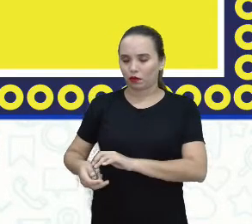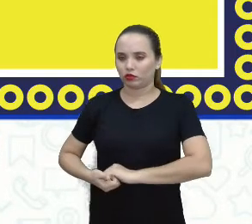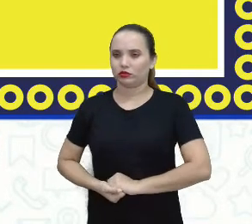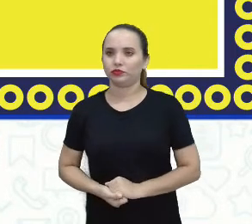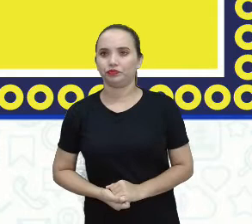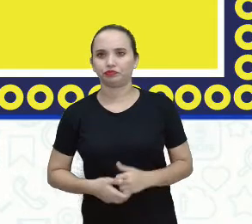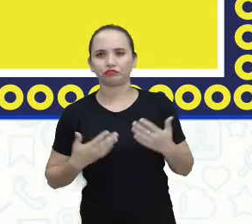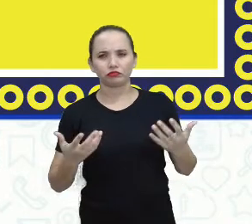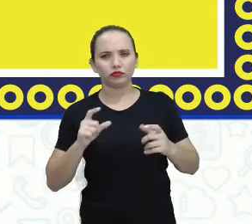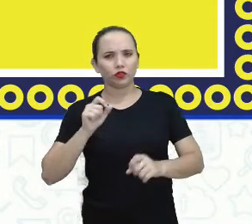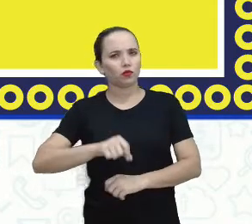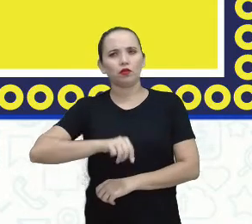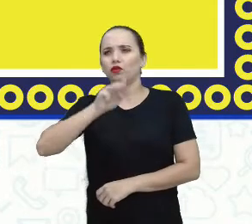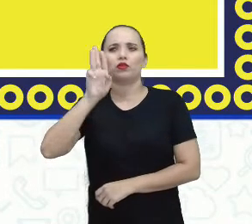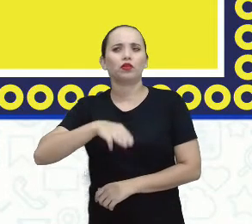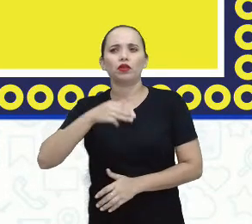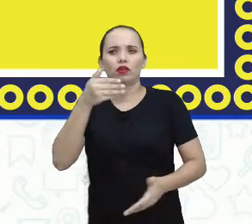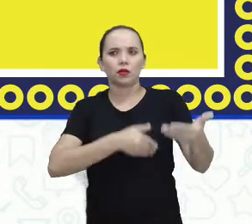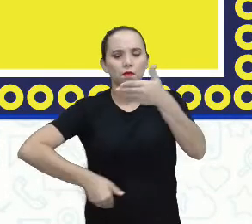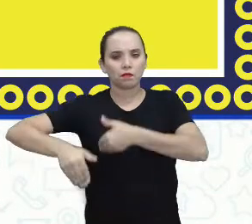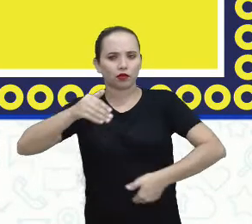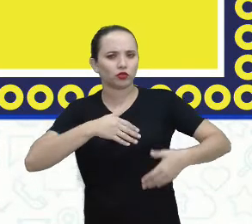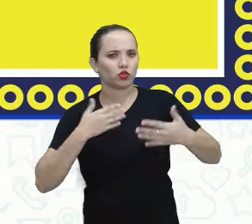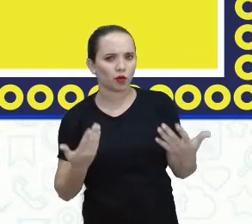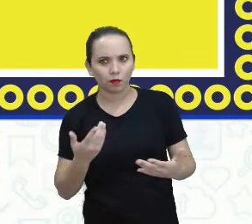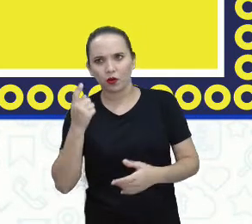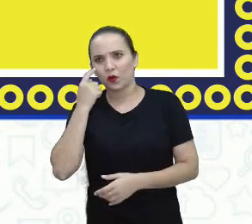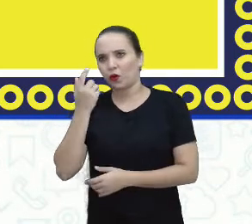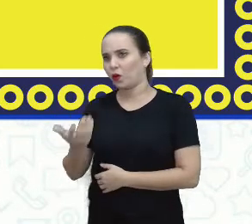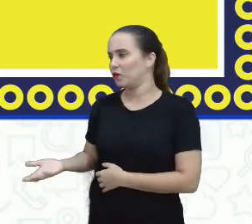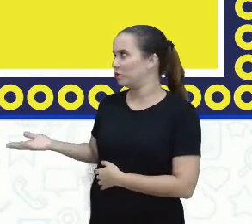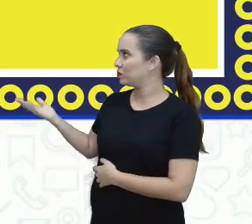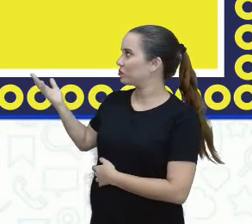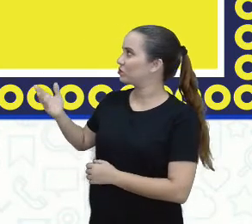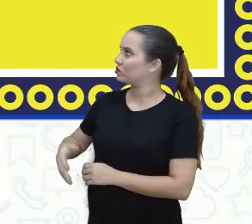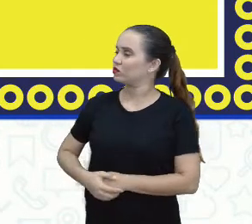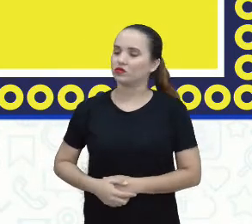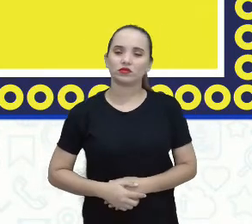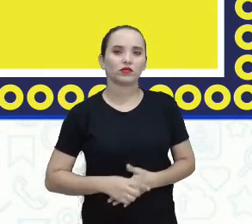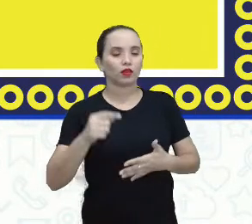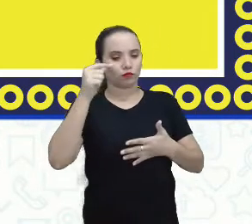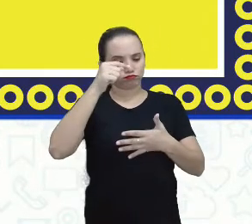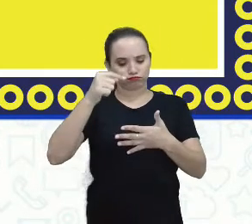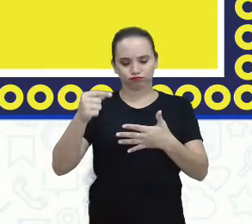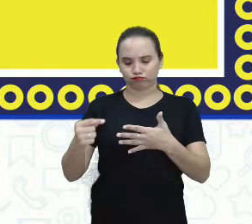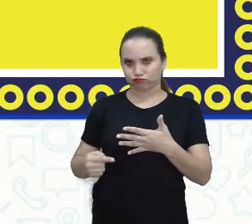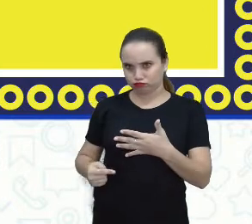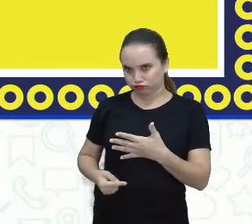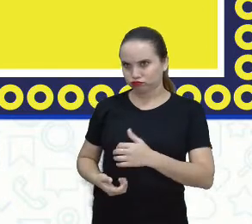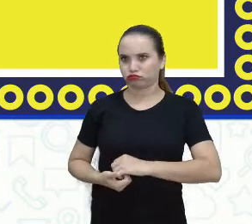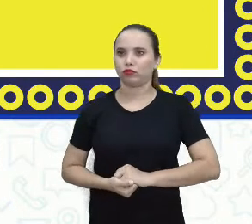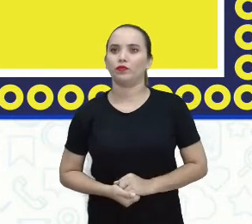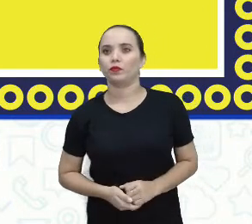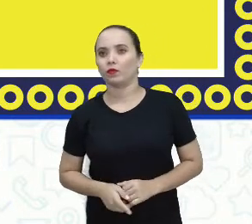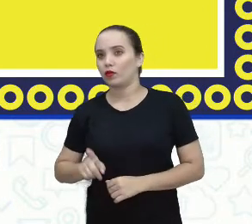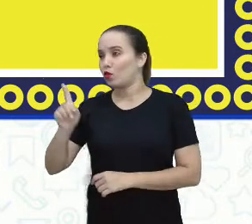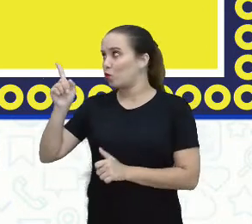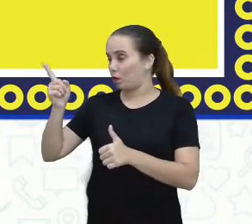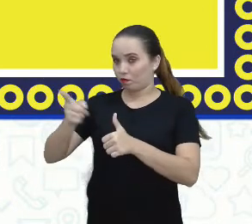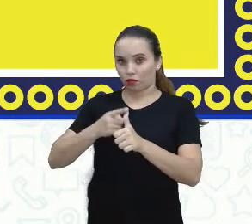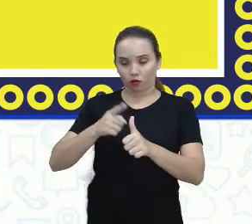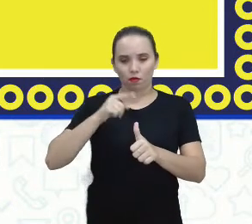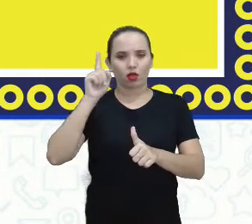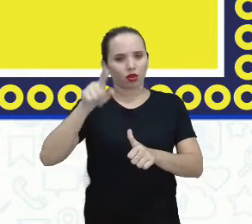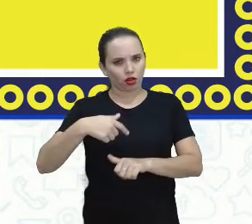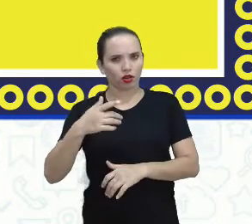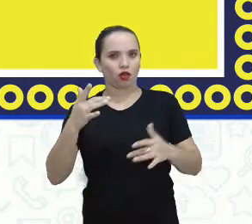Quem foi que participou desse movimento com Ariano? Então, Raimundo Carreiro, né, que é um romancista, ele produziu